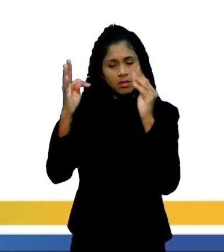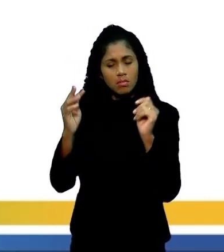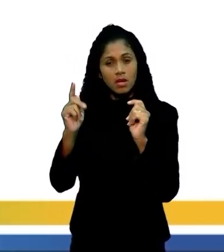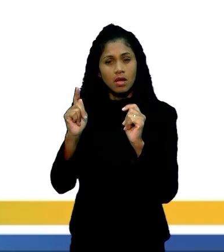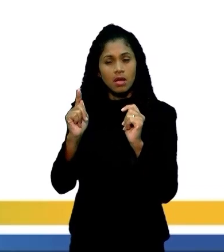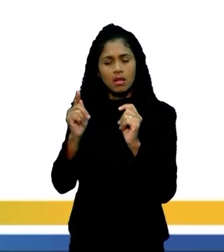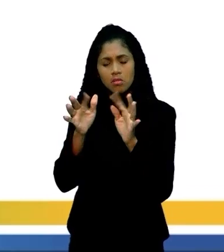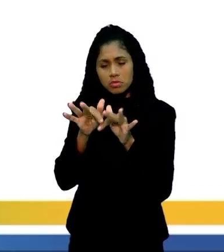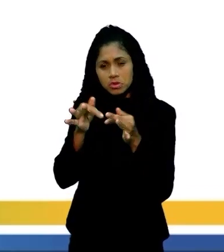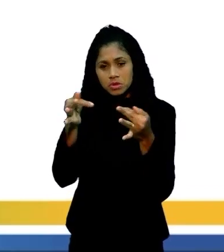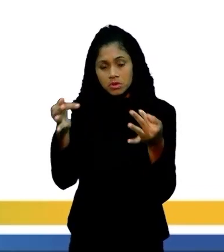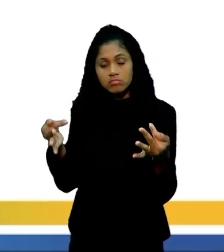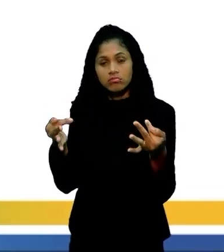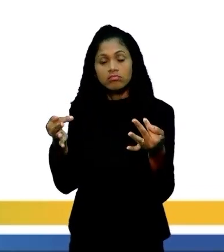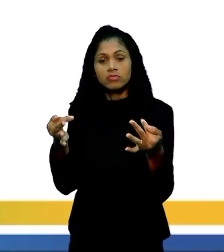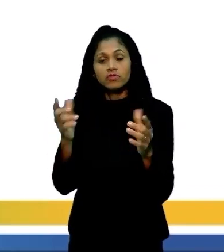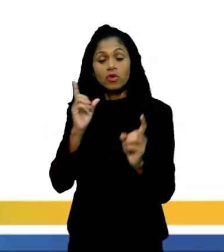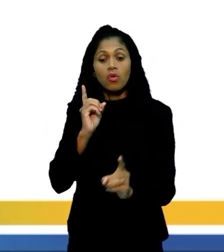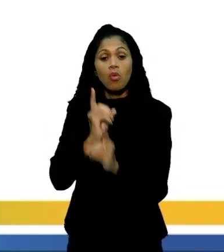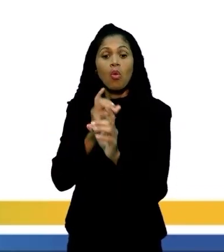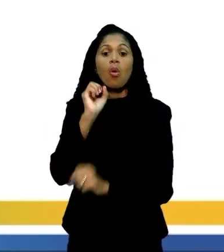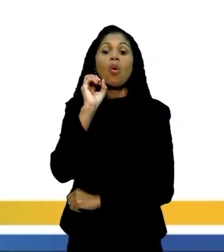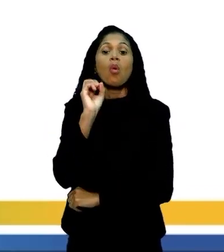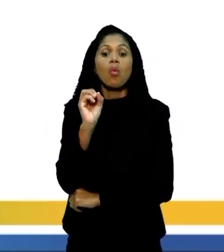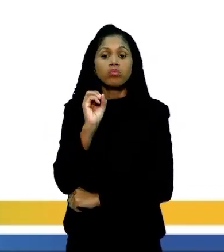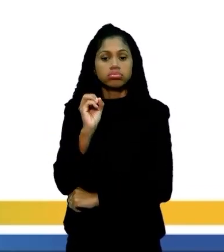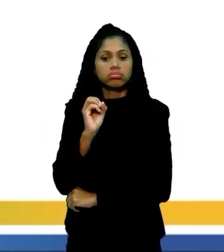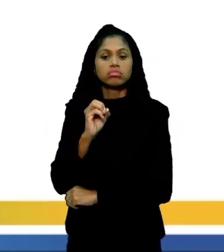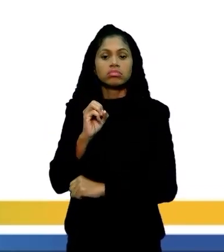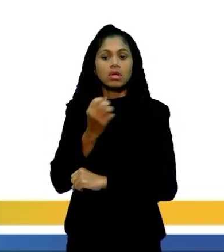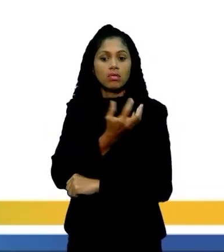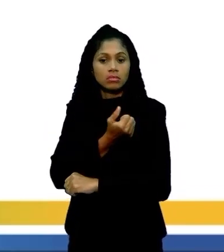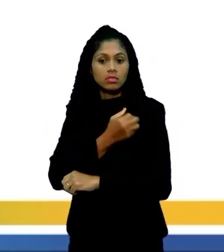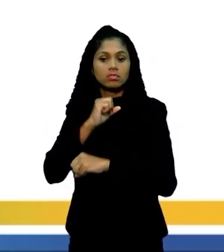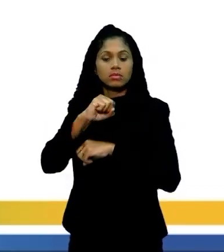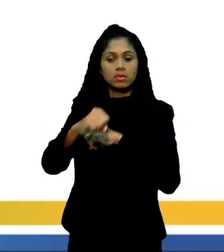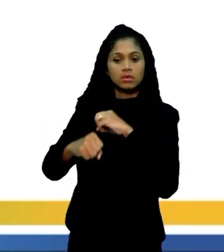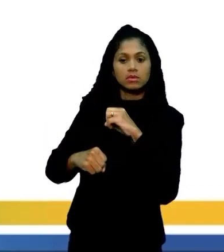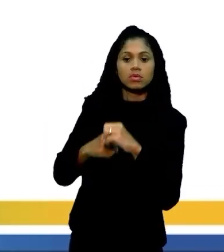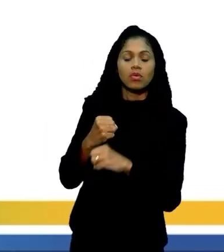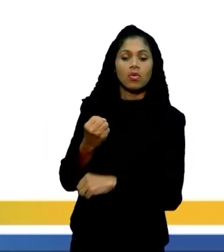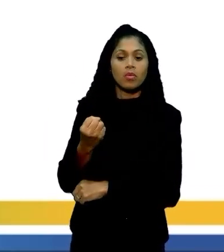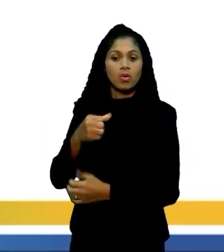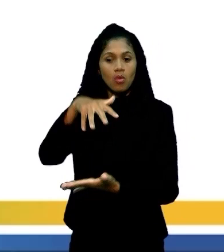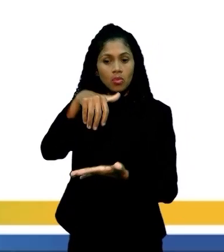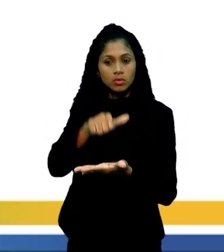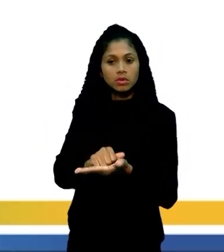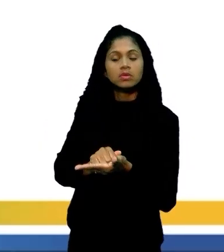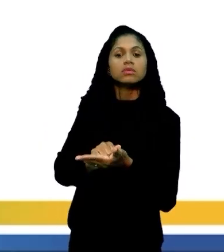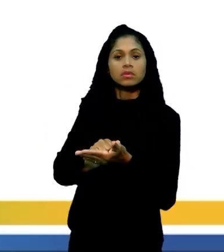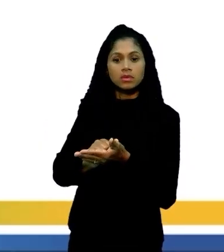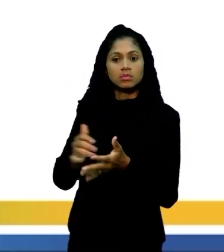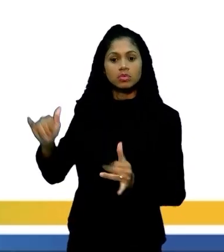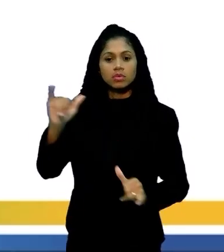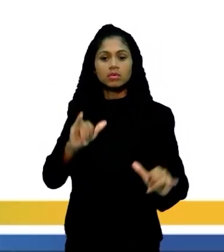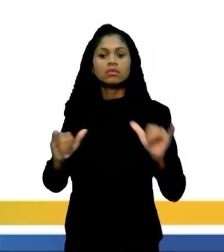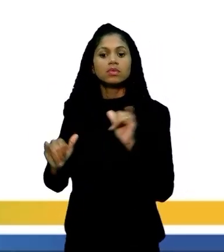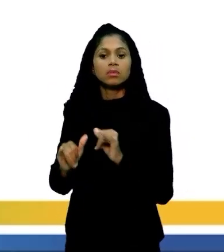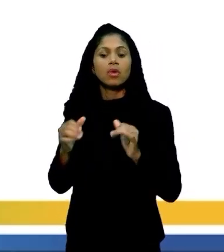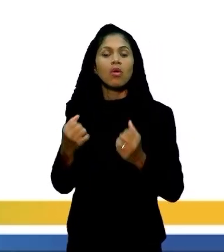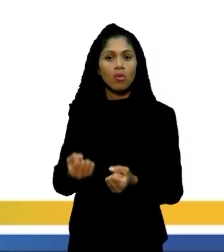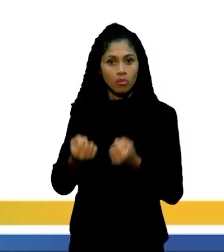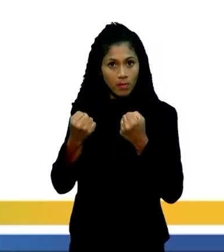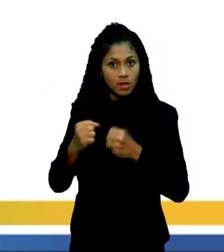O símbolo, número atômico, o nome do elemento e o seu peso atômico. Isso para os 118 elementos da tabela